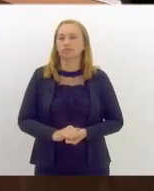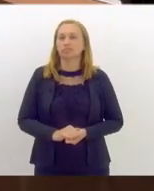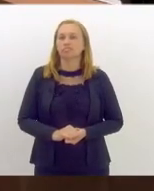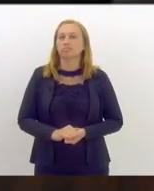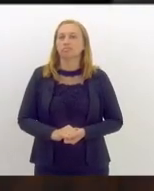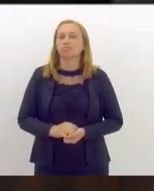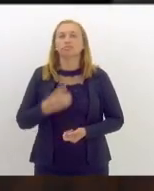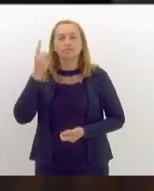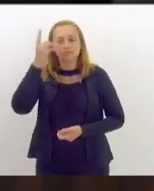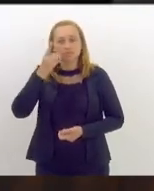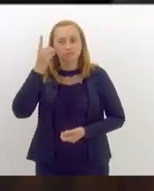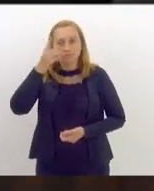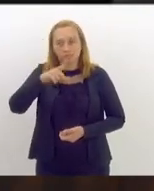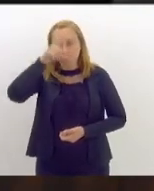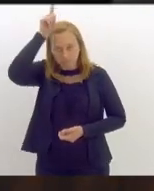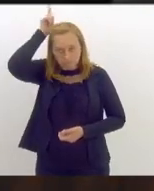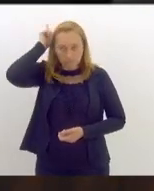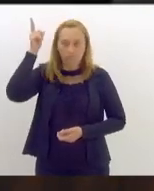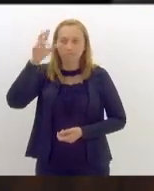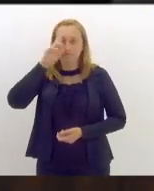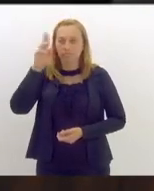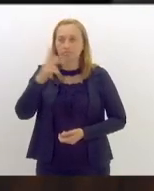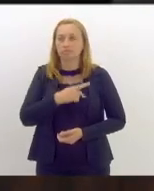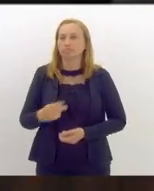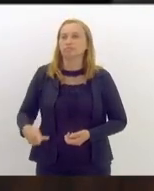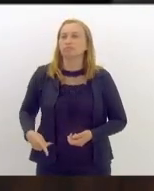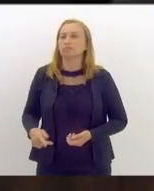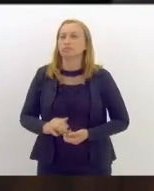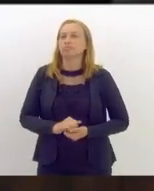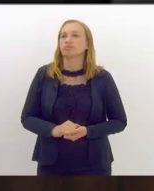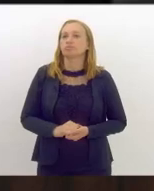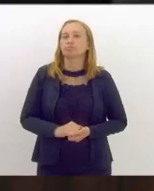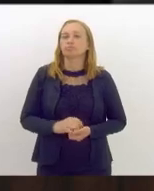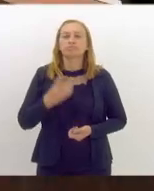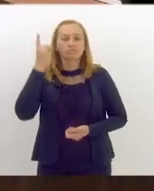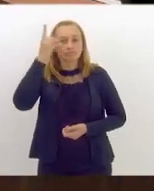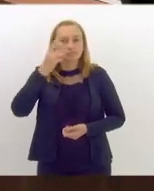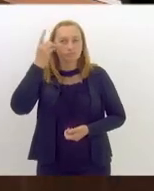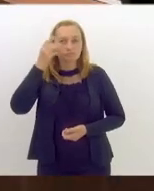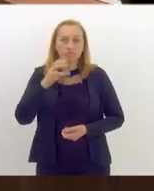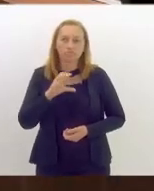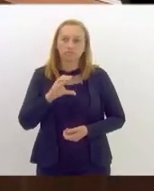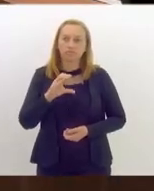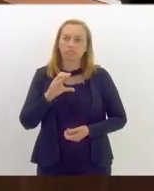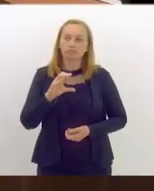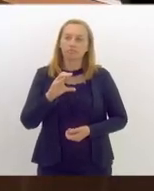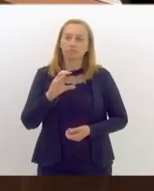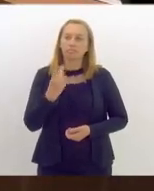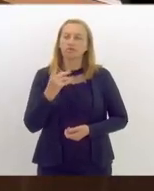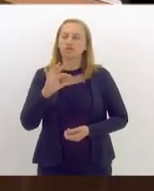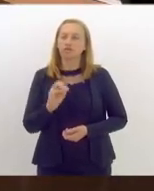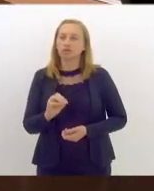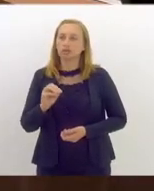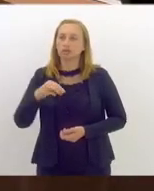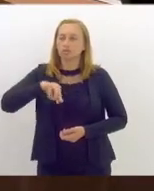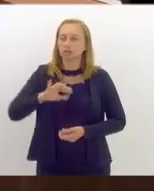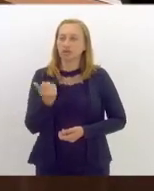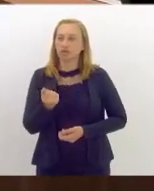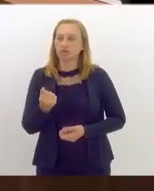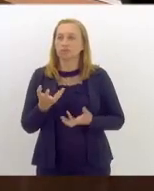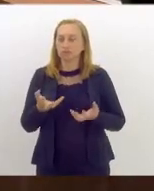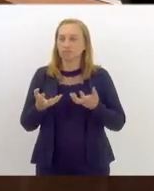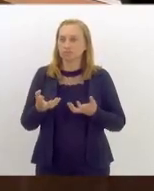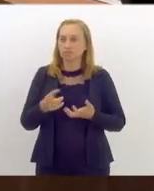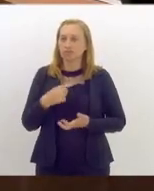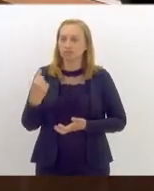tá do Luiz Paulo senhor presidente Deputado Chico Machado quer que a nossas cavernas